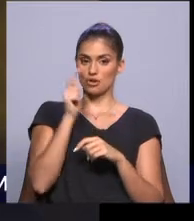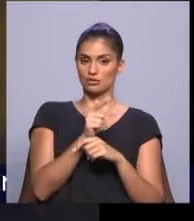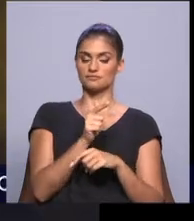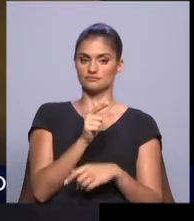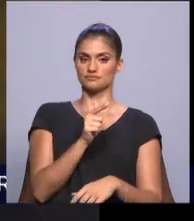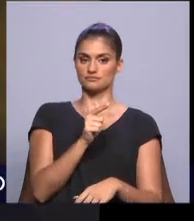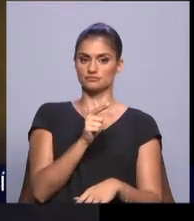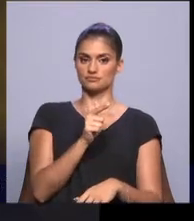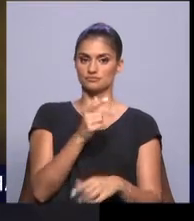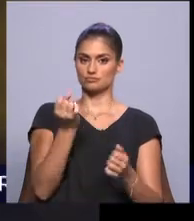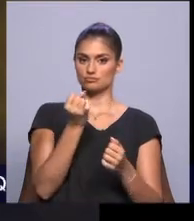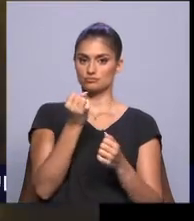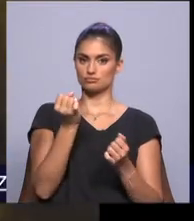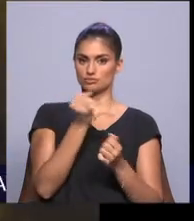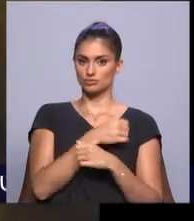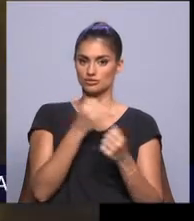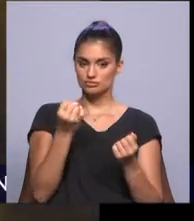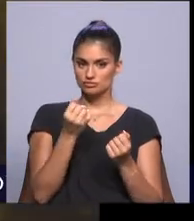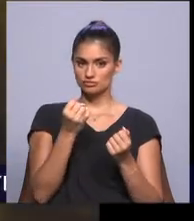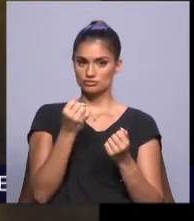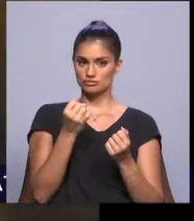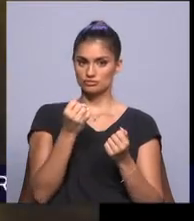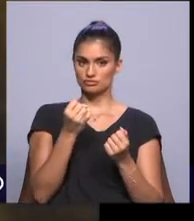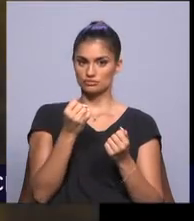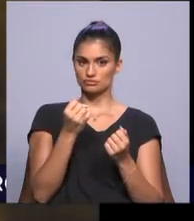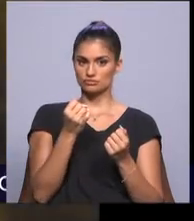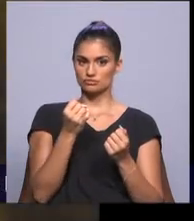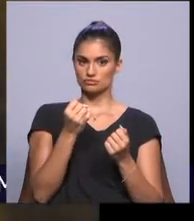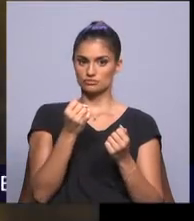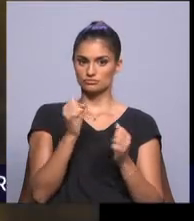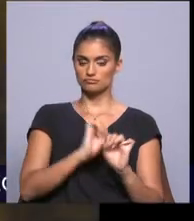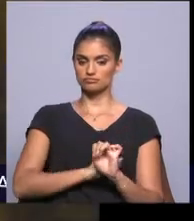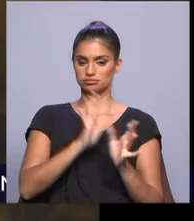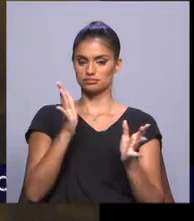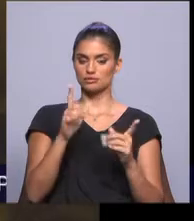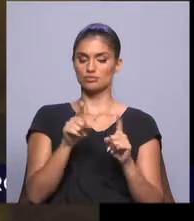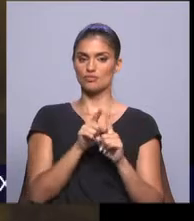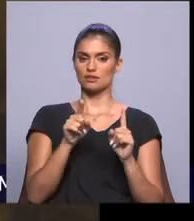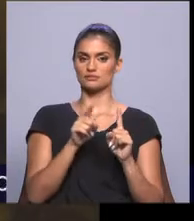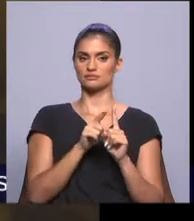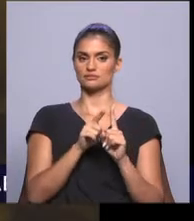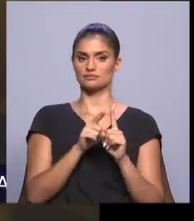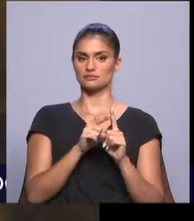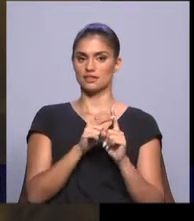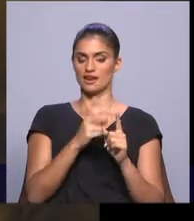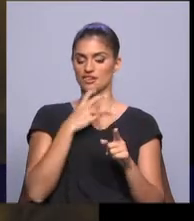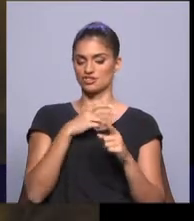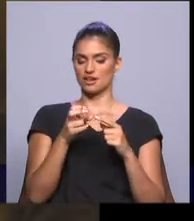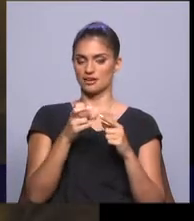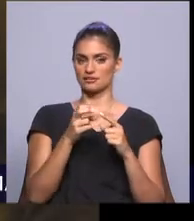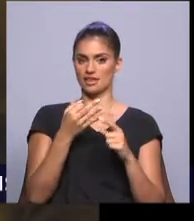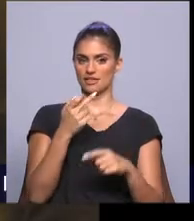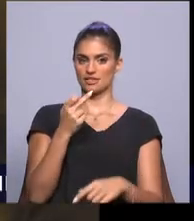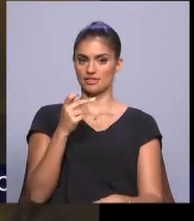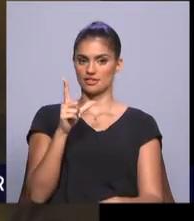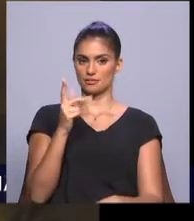teve várias explosões. Teve aquilo que chamam injeções de massa coronal, ou seja, grandes descargas de energia e de plasma.